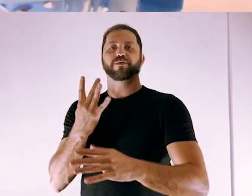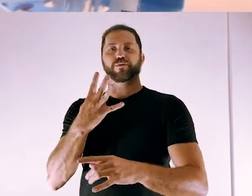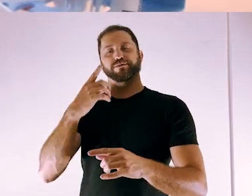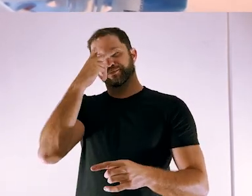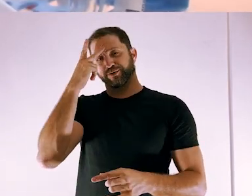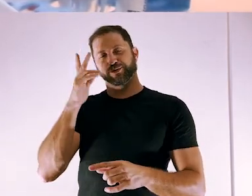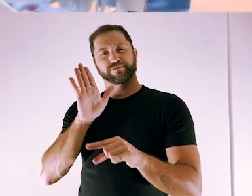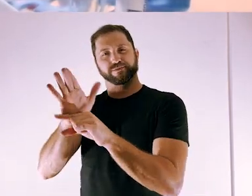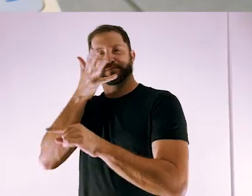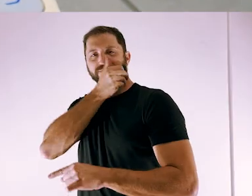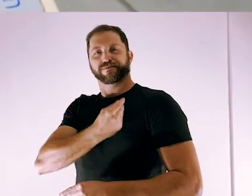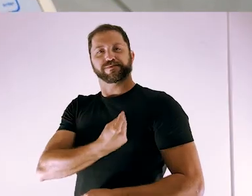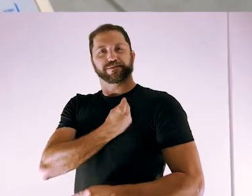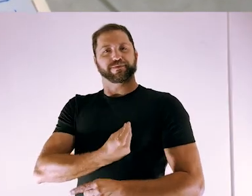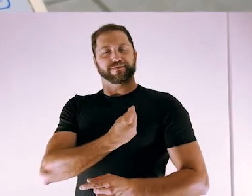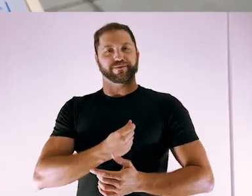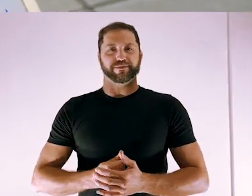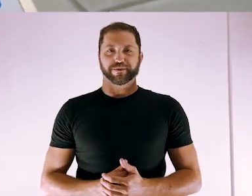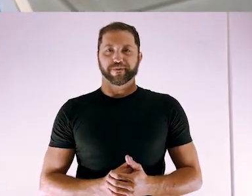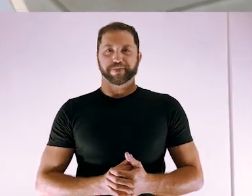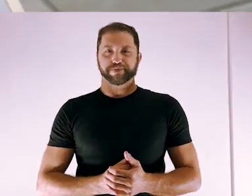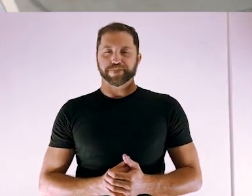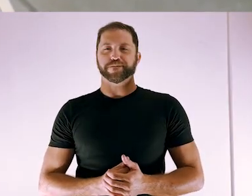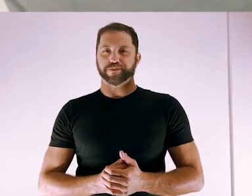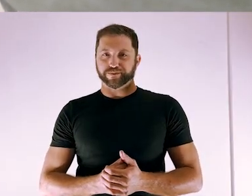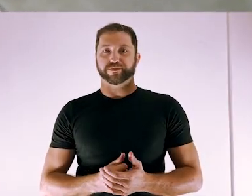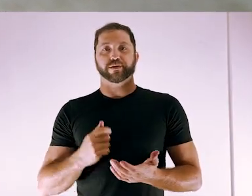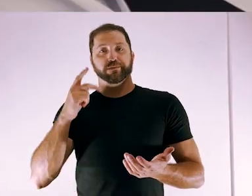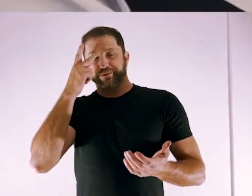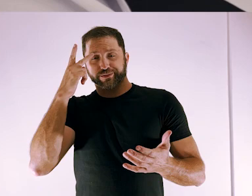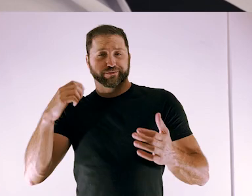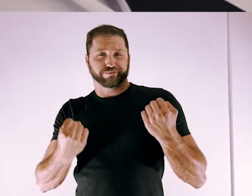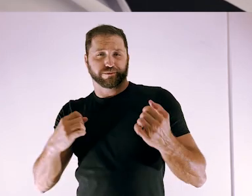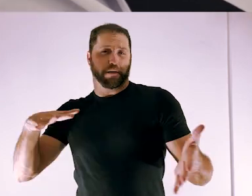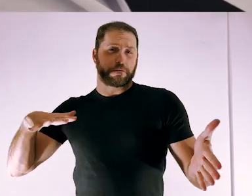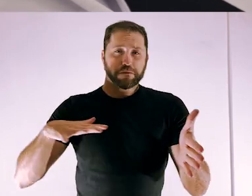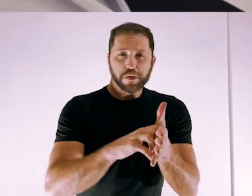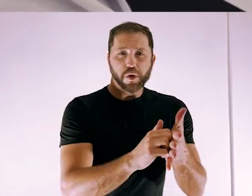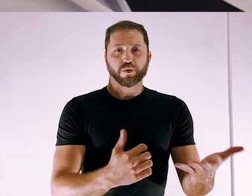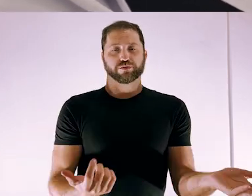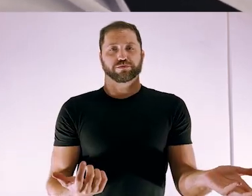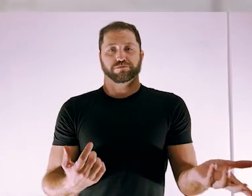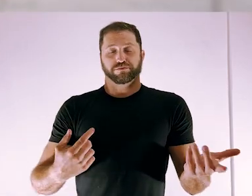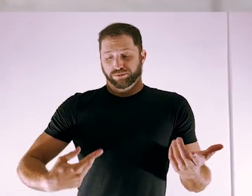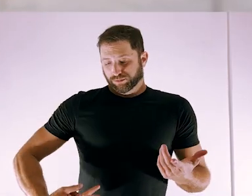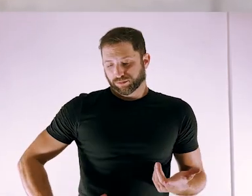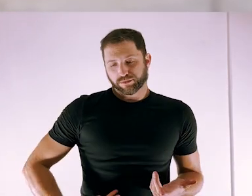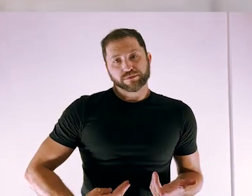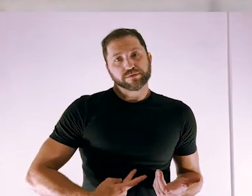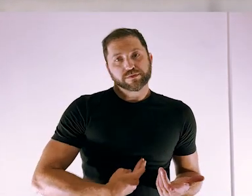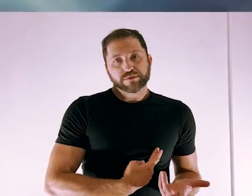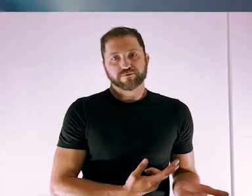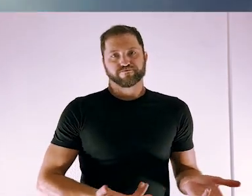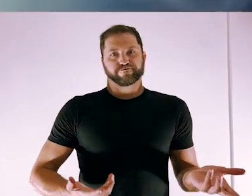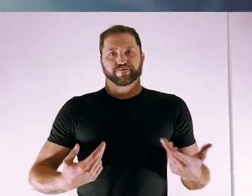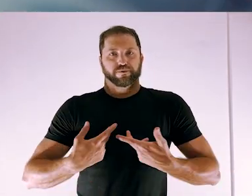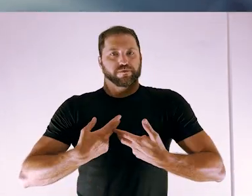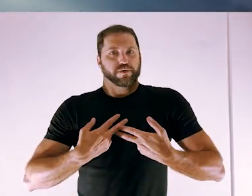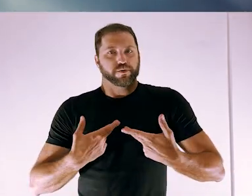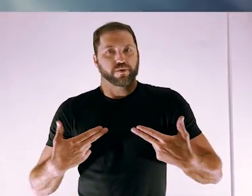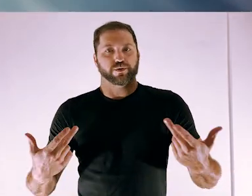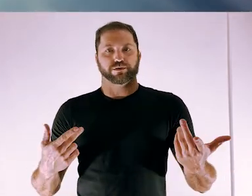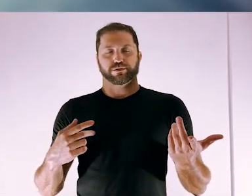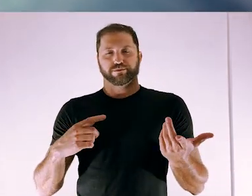4 vidas. A transfusão de sangue pode ser essencial para pessoas acidentadas, transplantadas, em